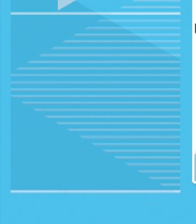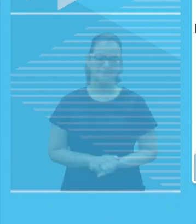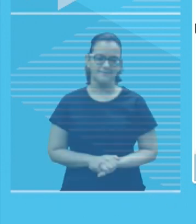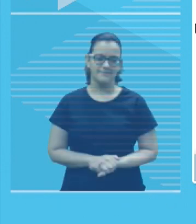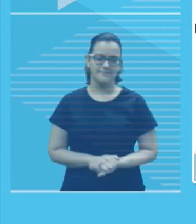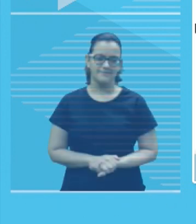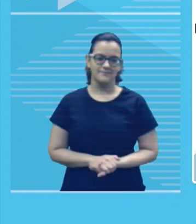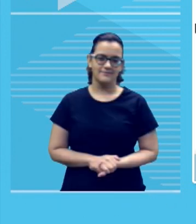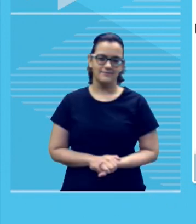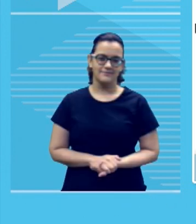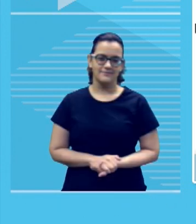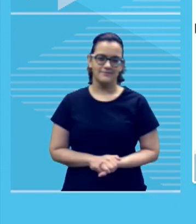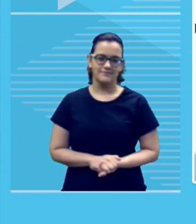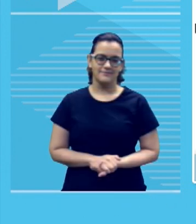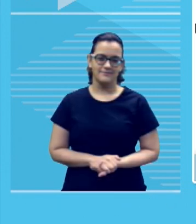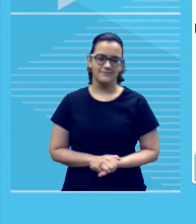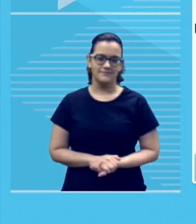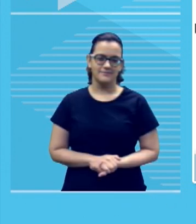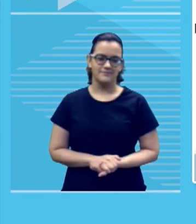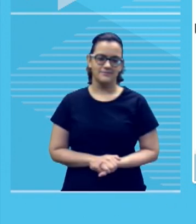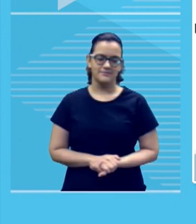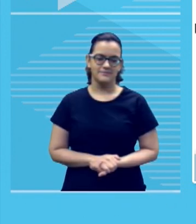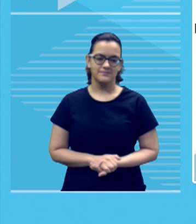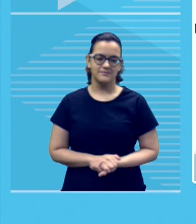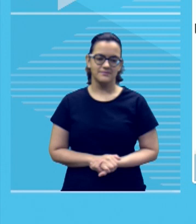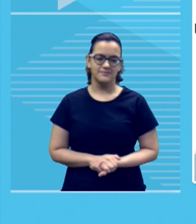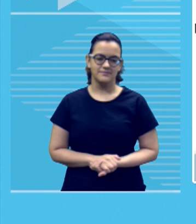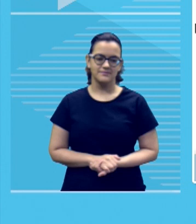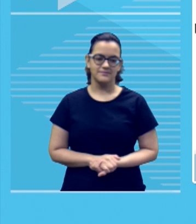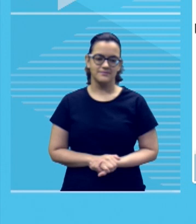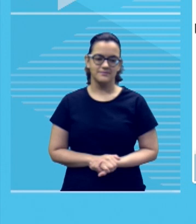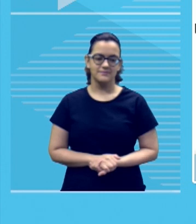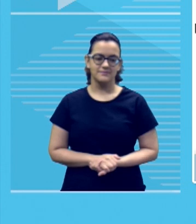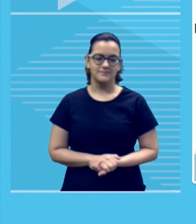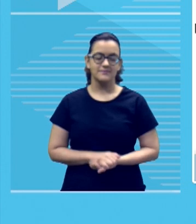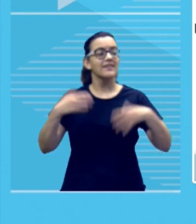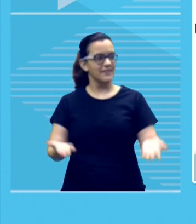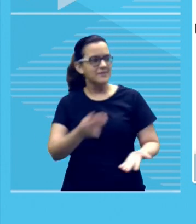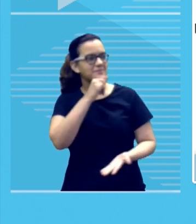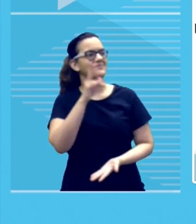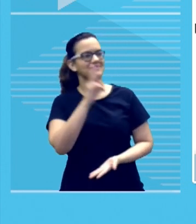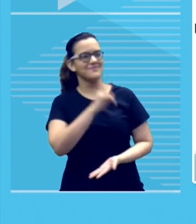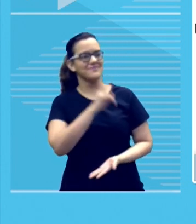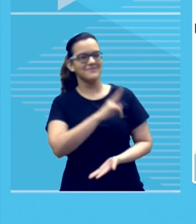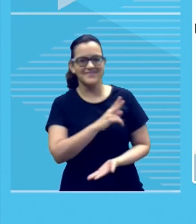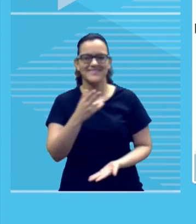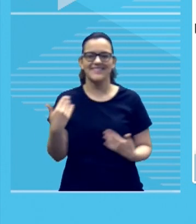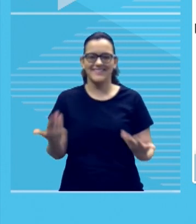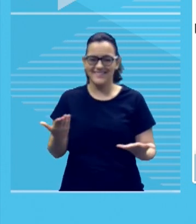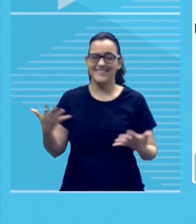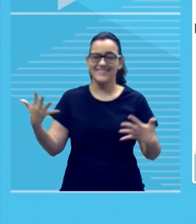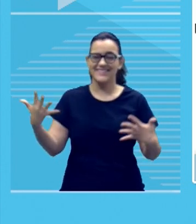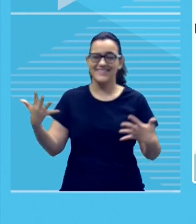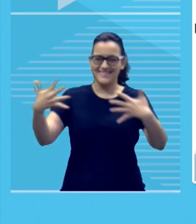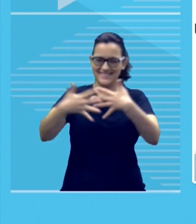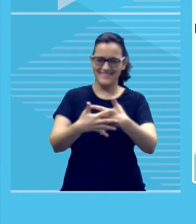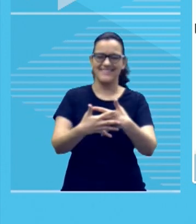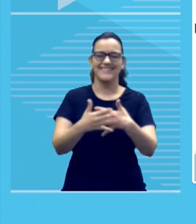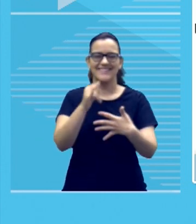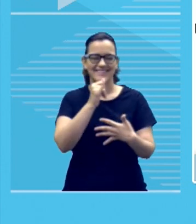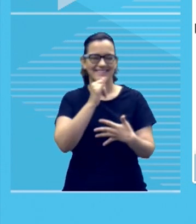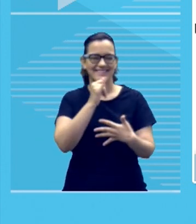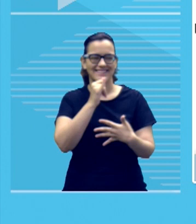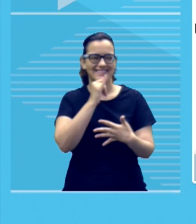Ok Ok vamos lá então olha ele tá perguntando o tipo de isomeria existente aqui tá entre